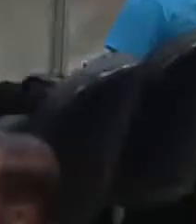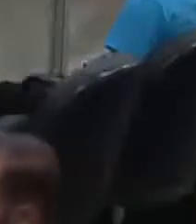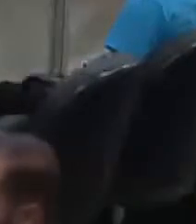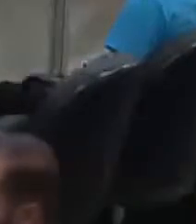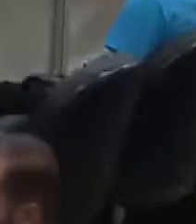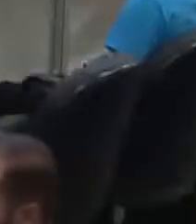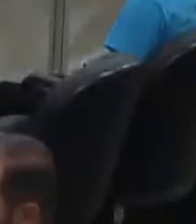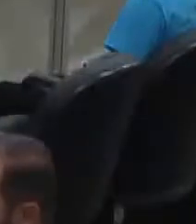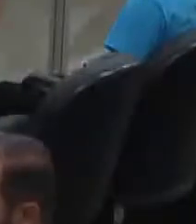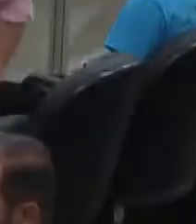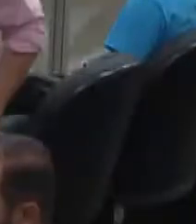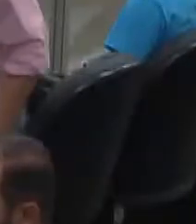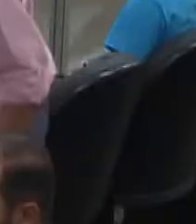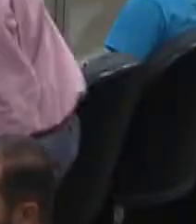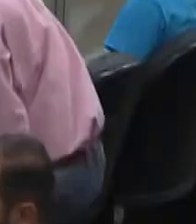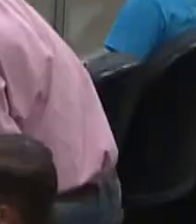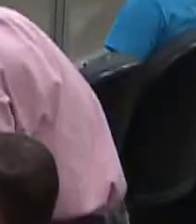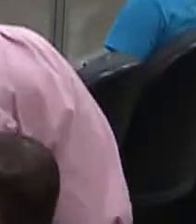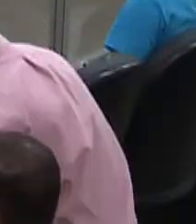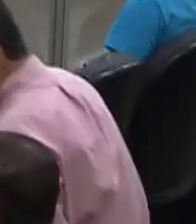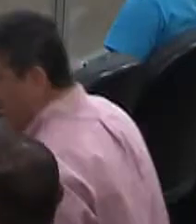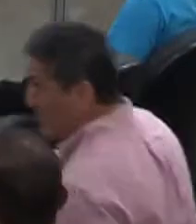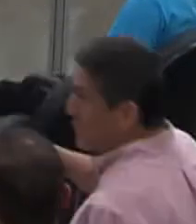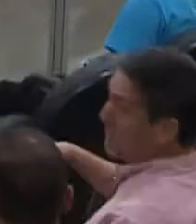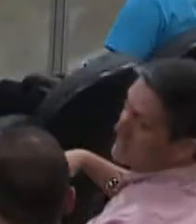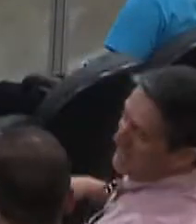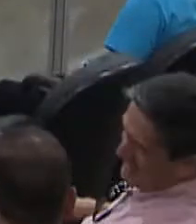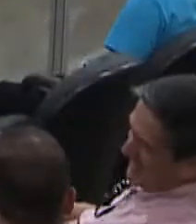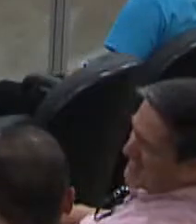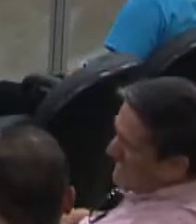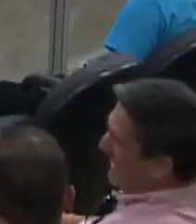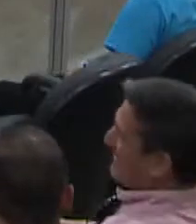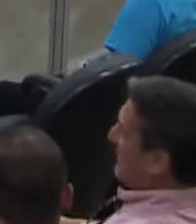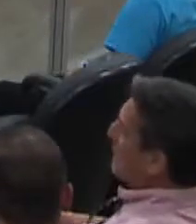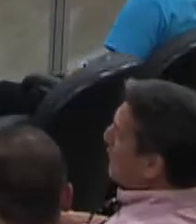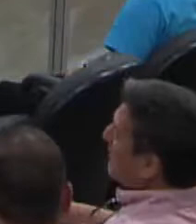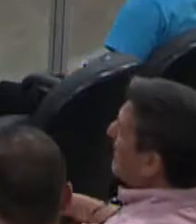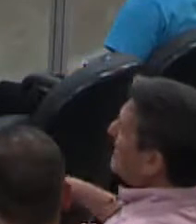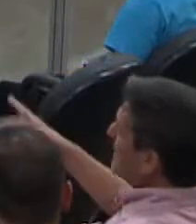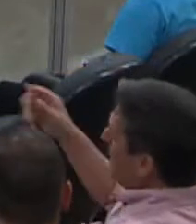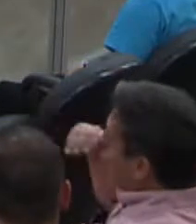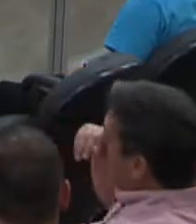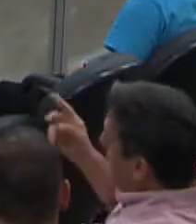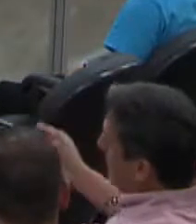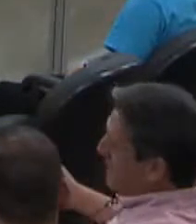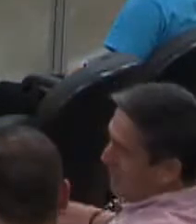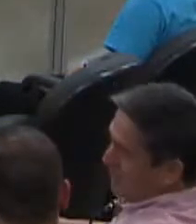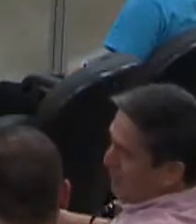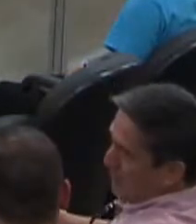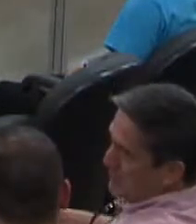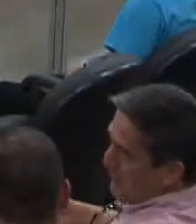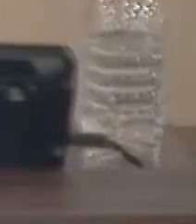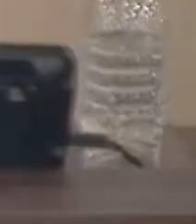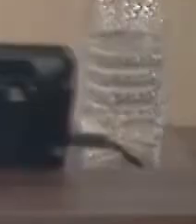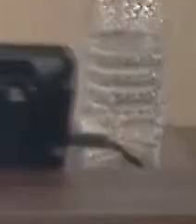está aberta a comissão mista ou seria de convidar o vereador relator bruno